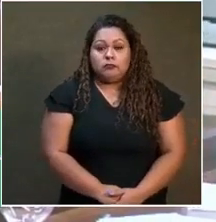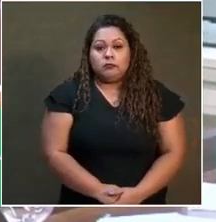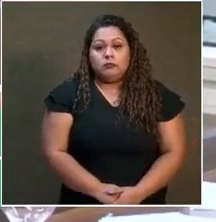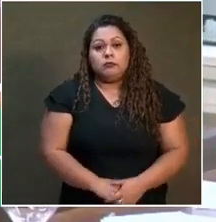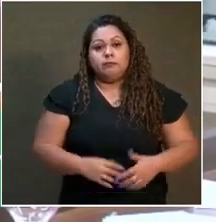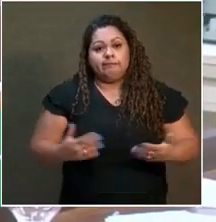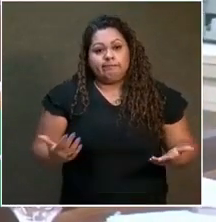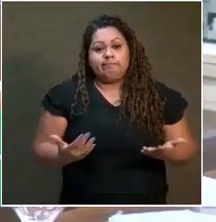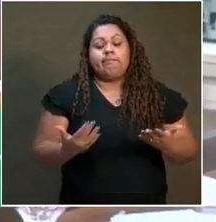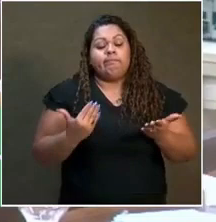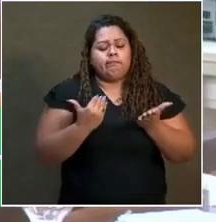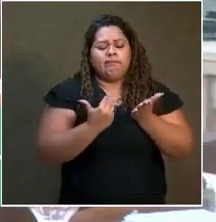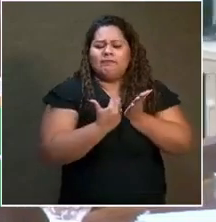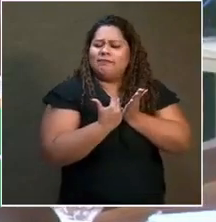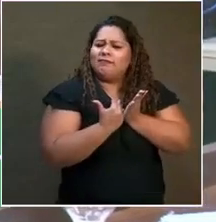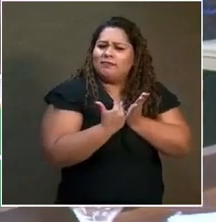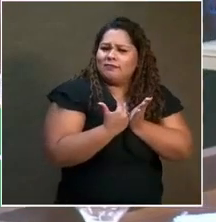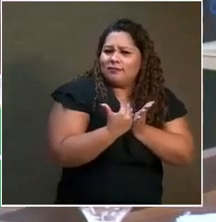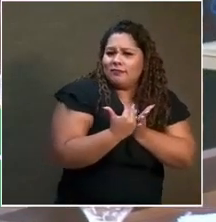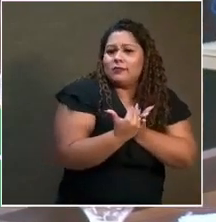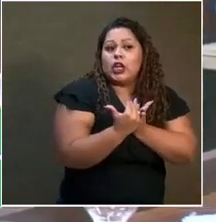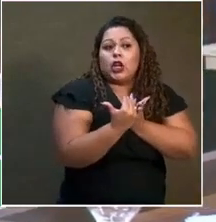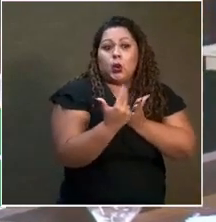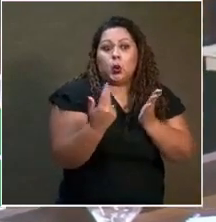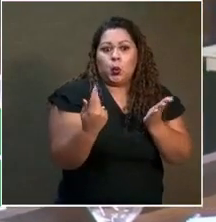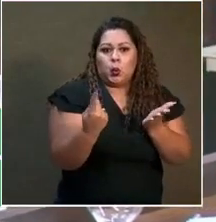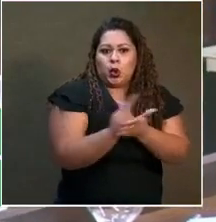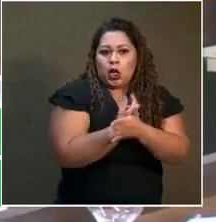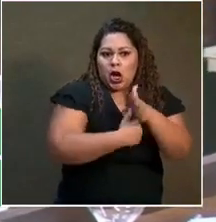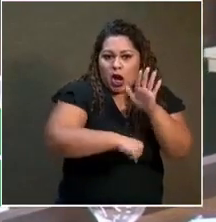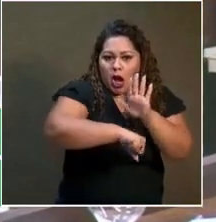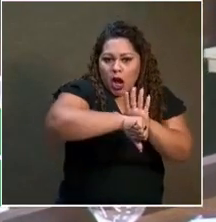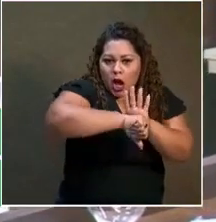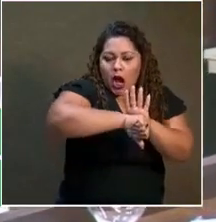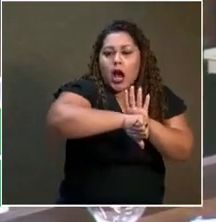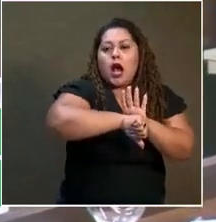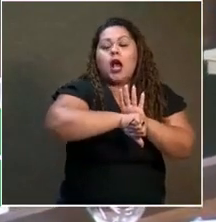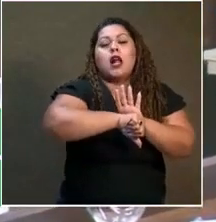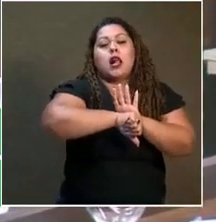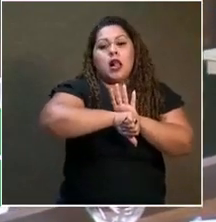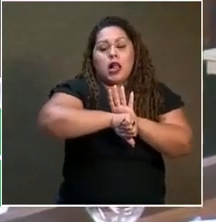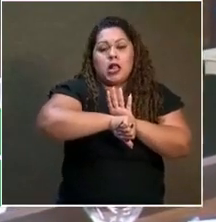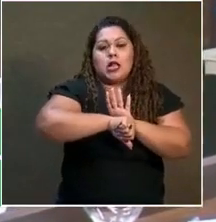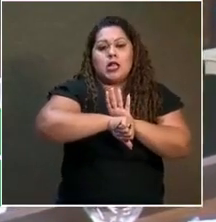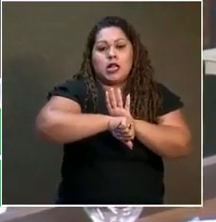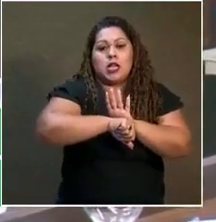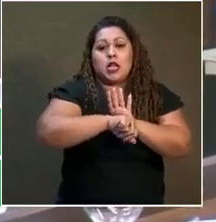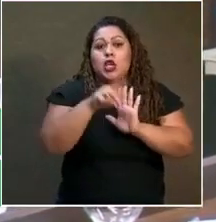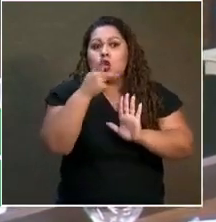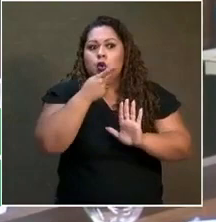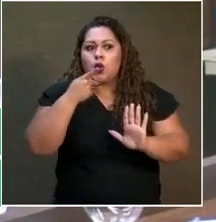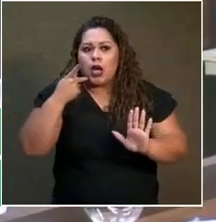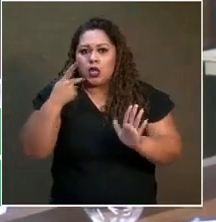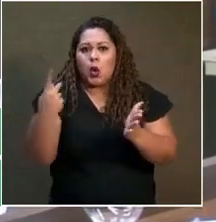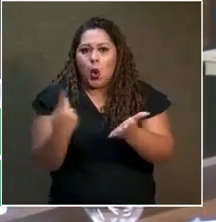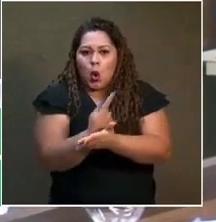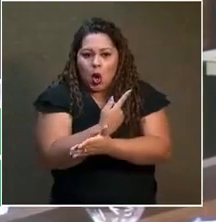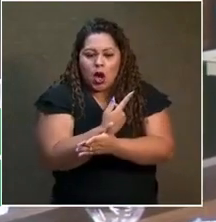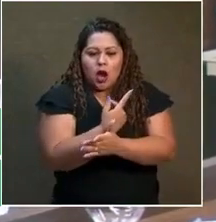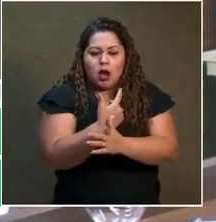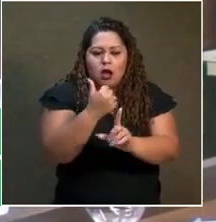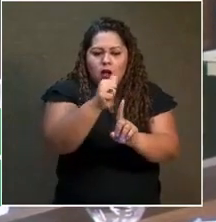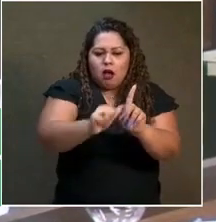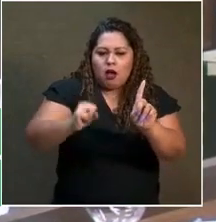desde o começo desse homicídio, desse crime cometido pelo Cássio, desde o começo, não